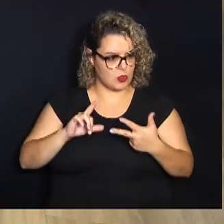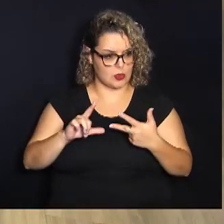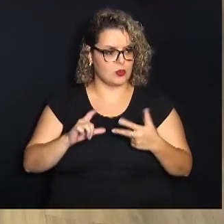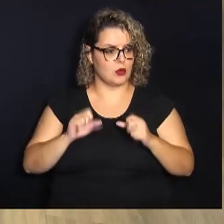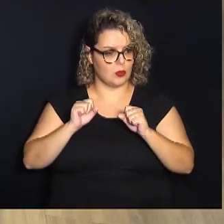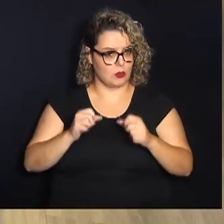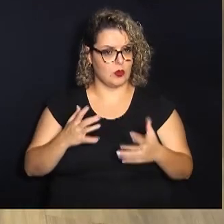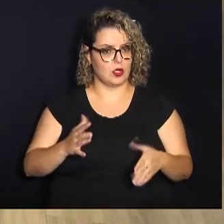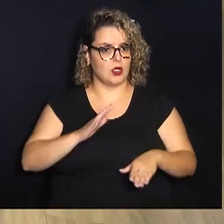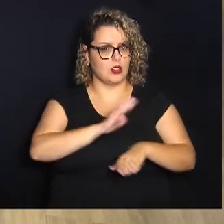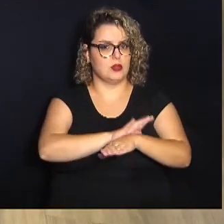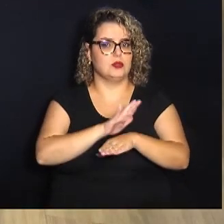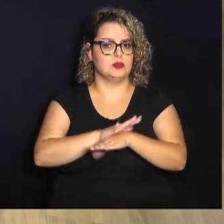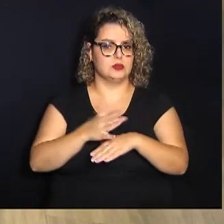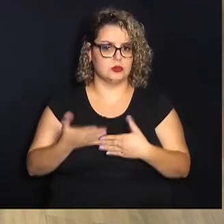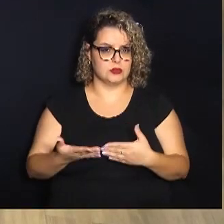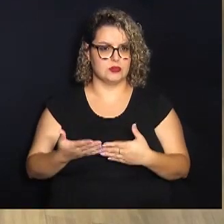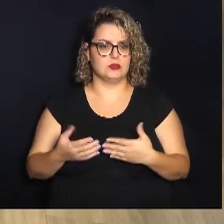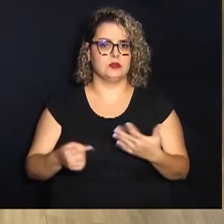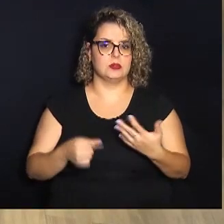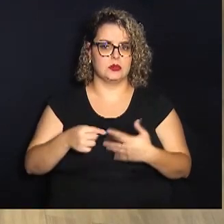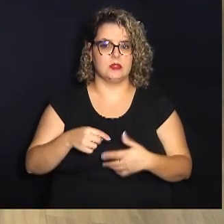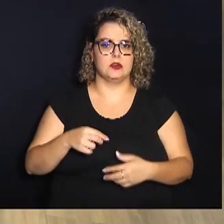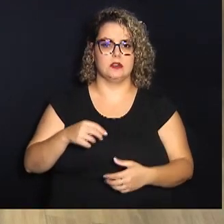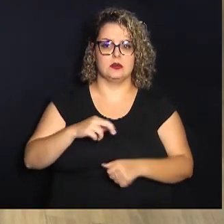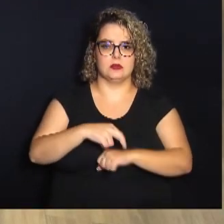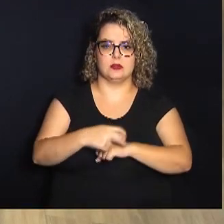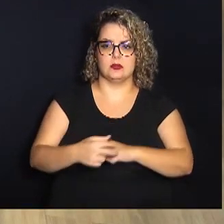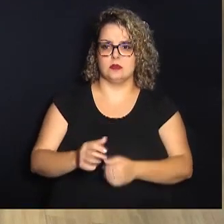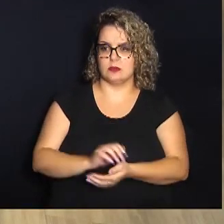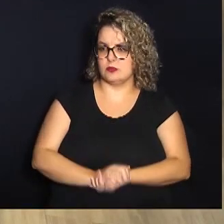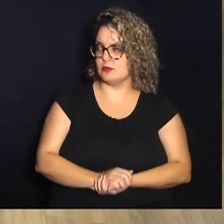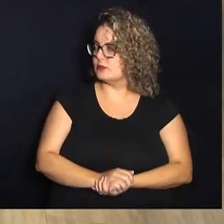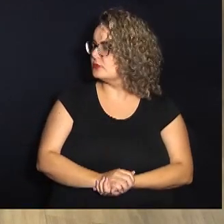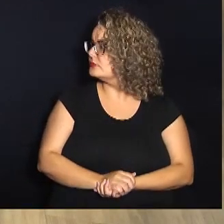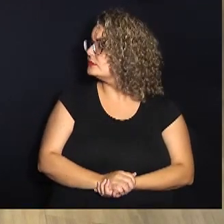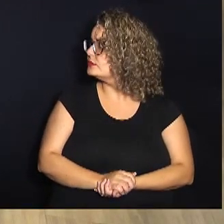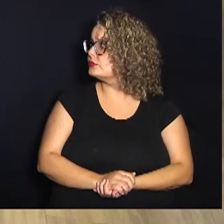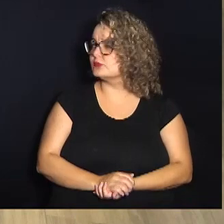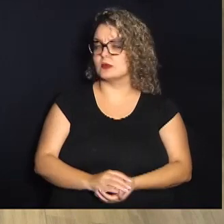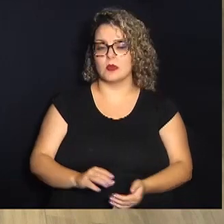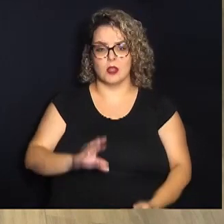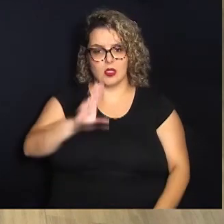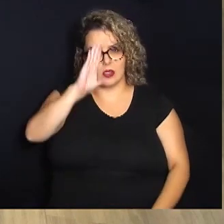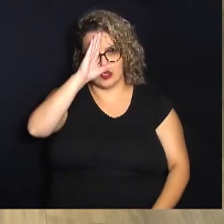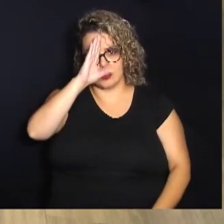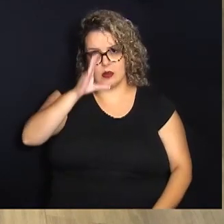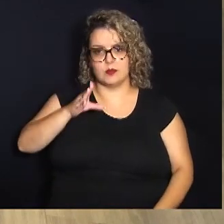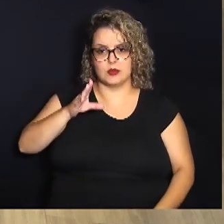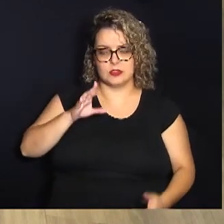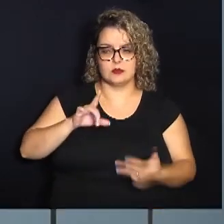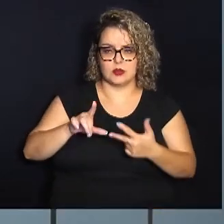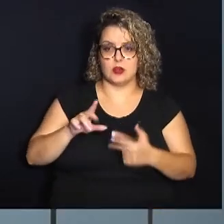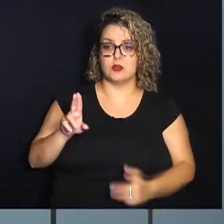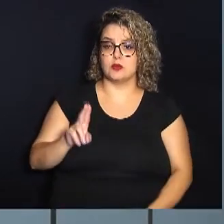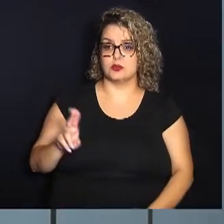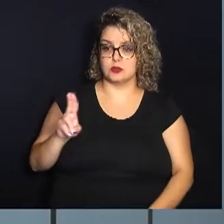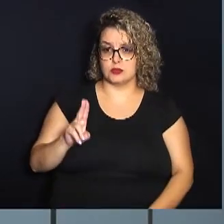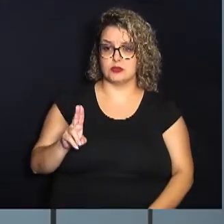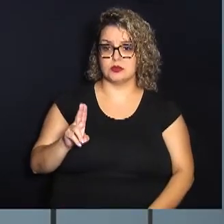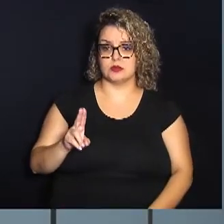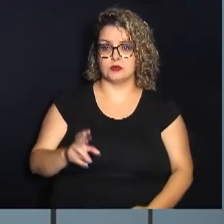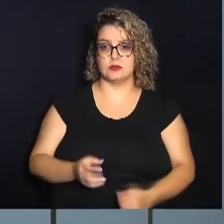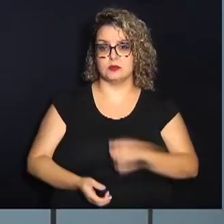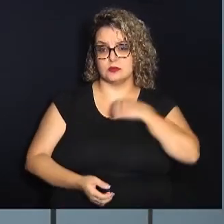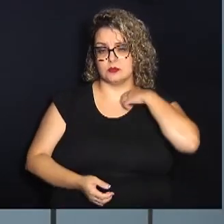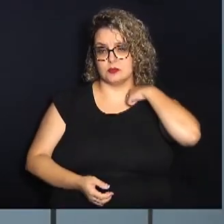pode contribuir nessa questão de dengue? Eu acho que a principal ferramenta que o Legislativo pode utilizar é a